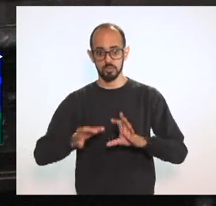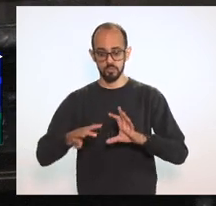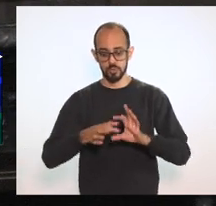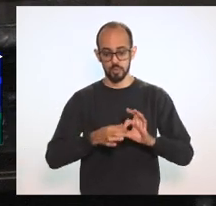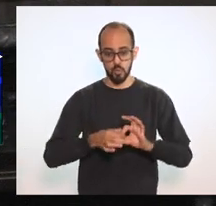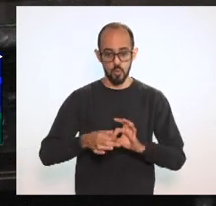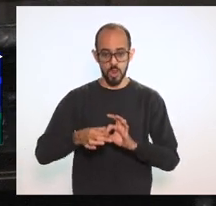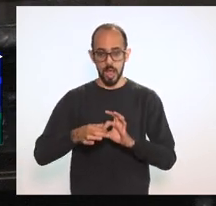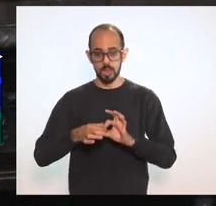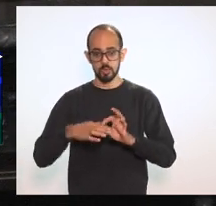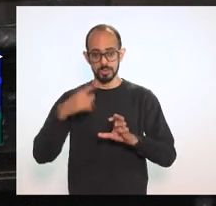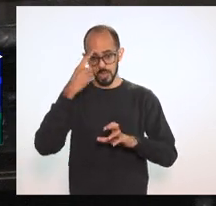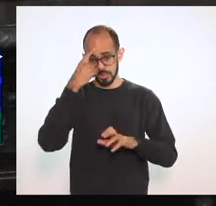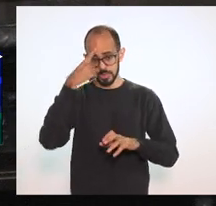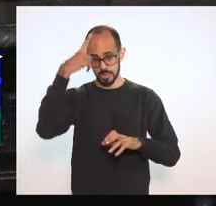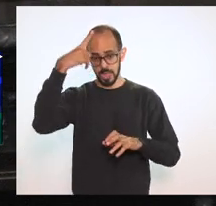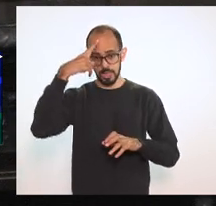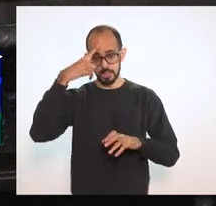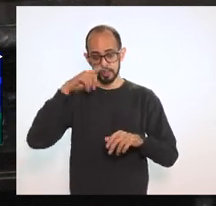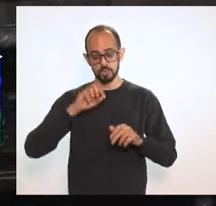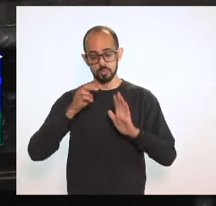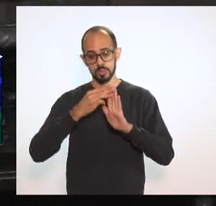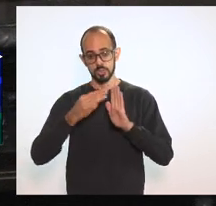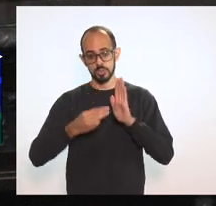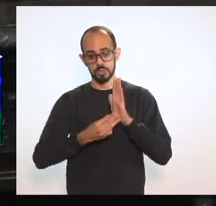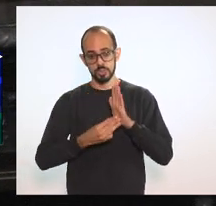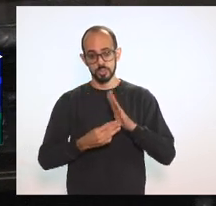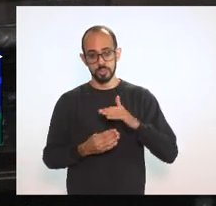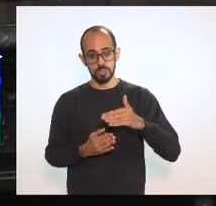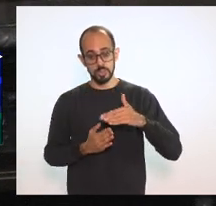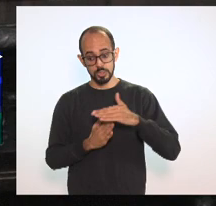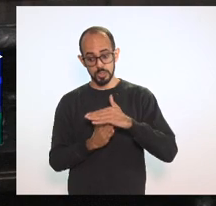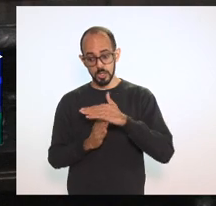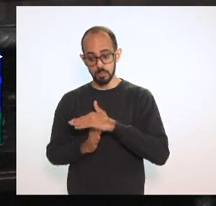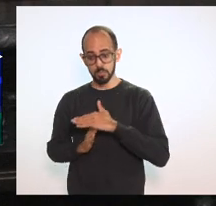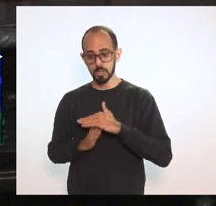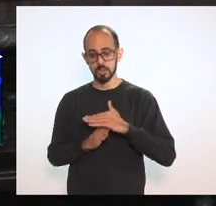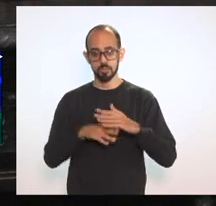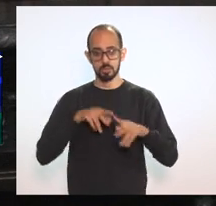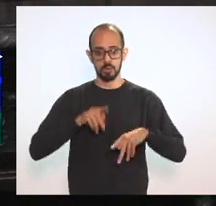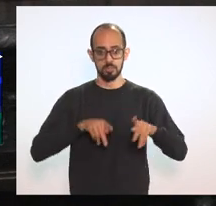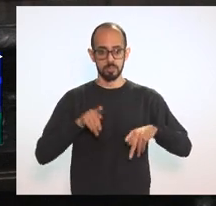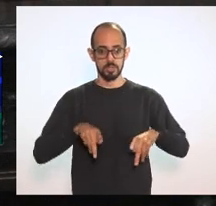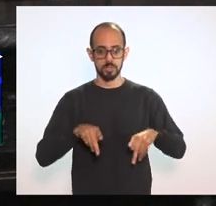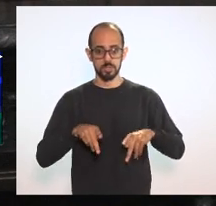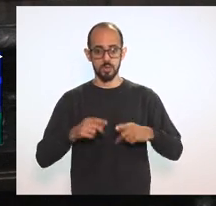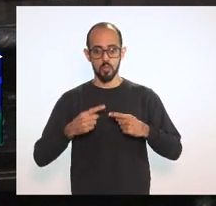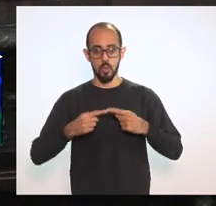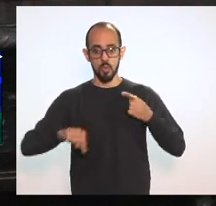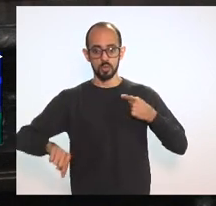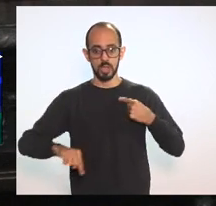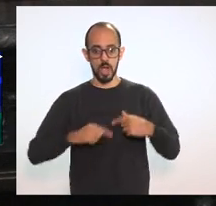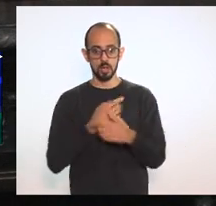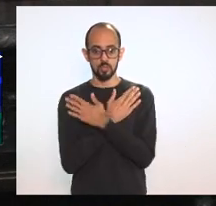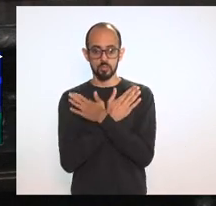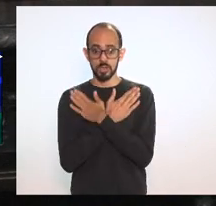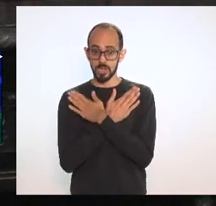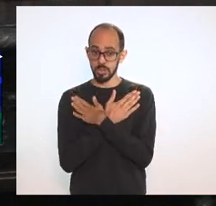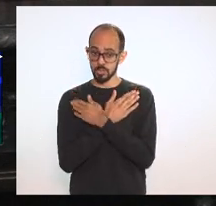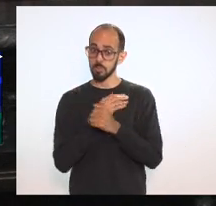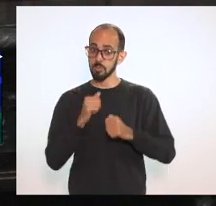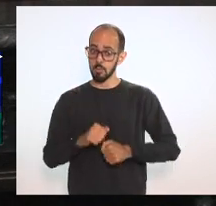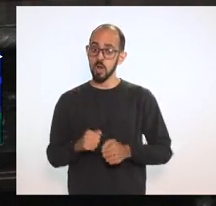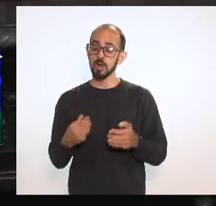vinculá-lo a ideia de medidas restritivas do contrário o super super feriadão poderá provocar